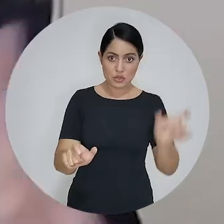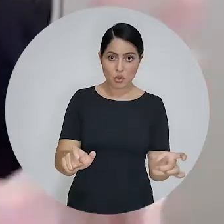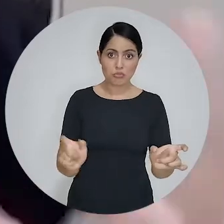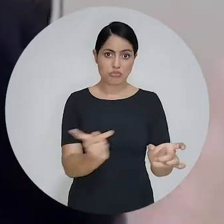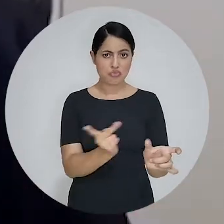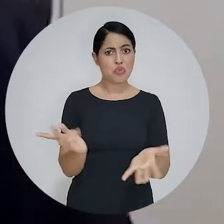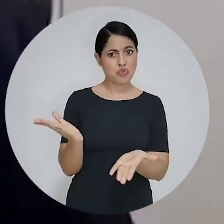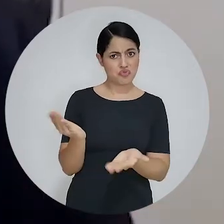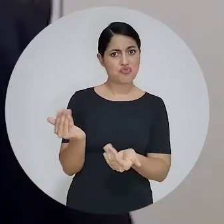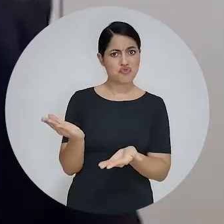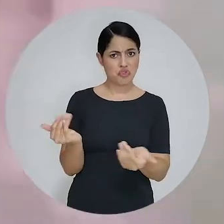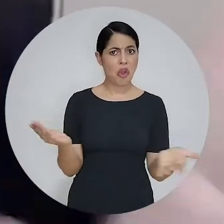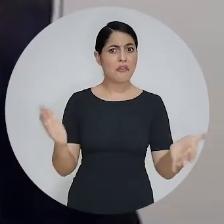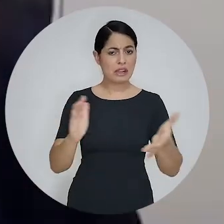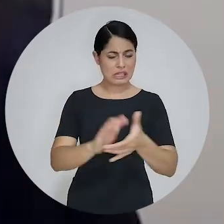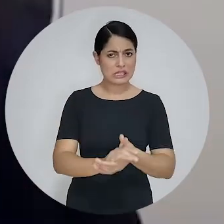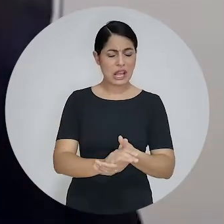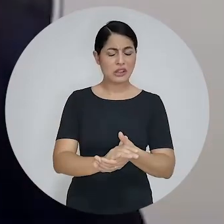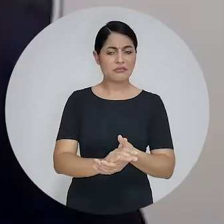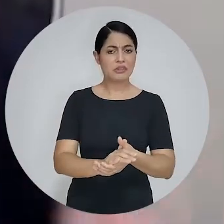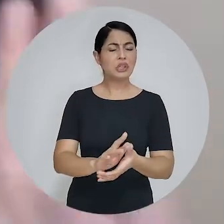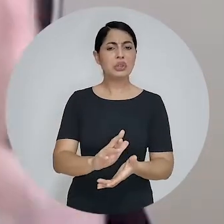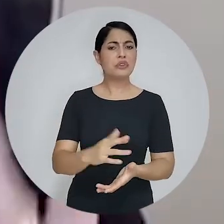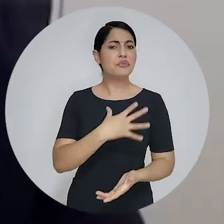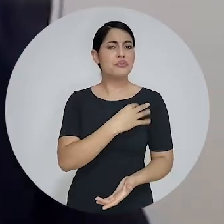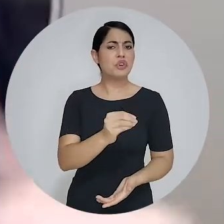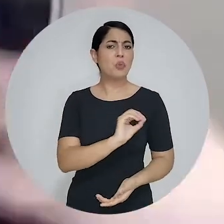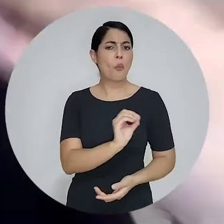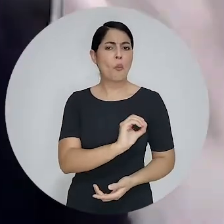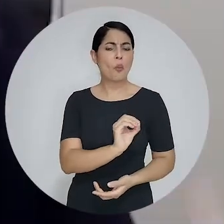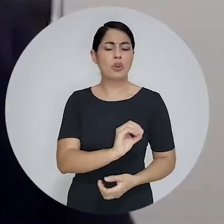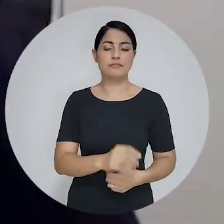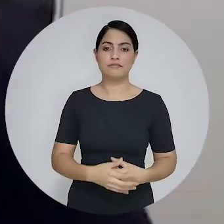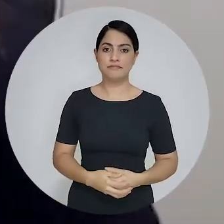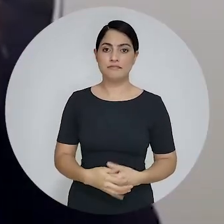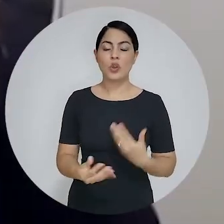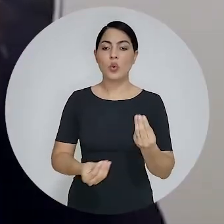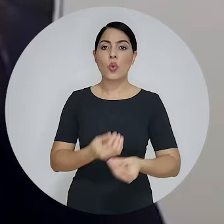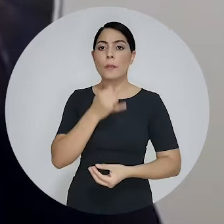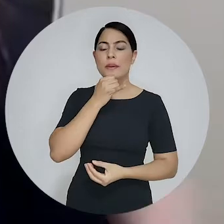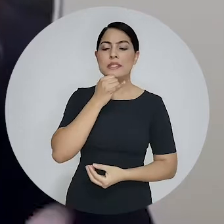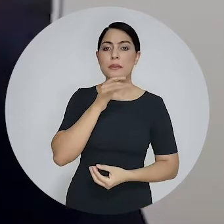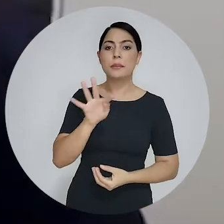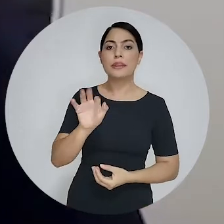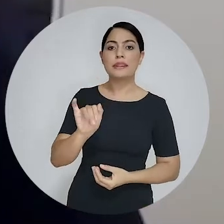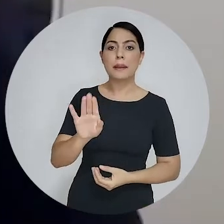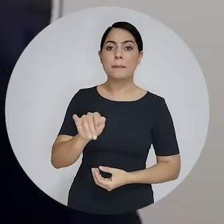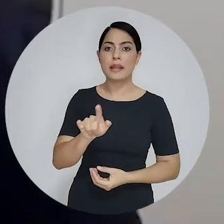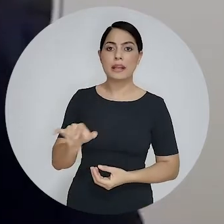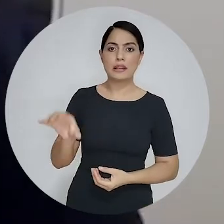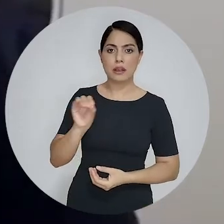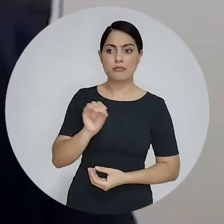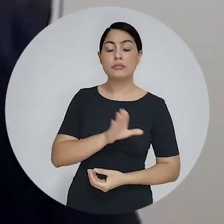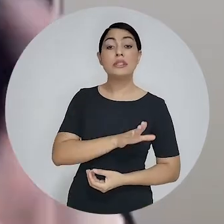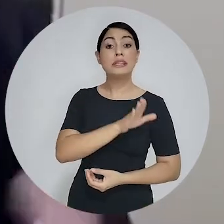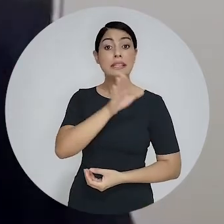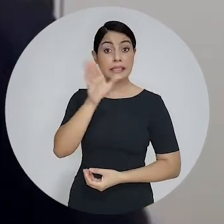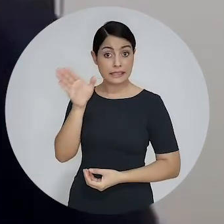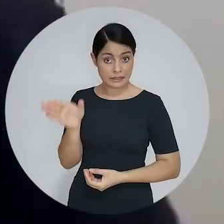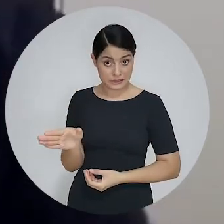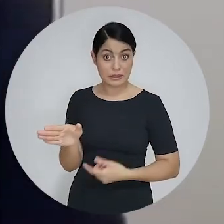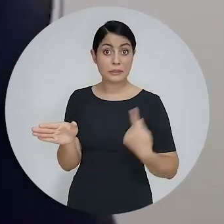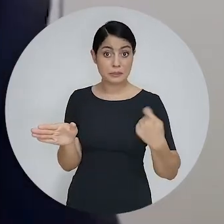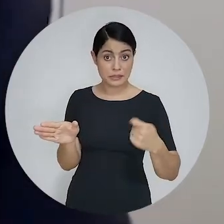casal jovem, sem filhos, que poderia fazer o divórcio extrajudicial no tabelionato, este